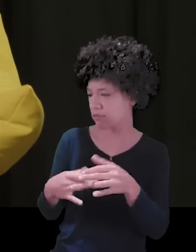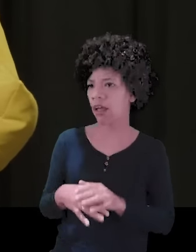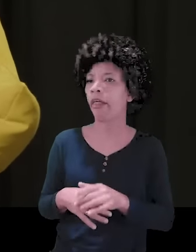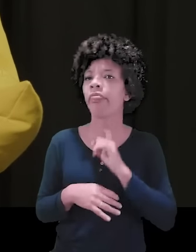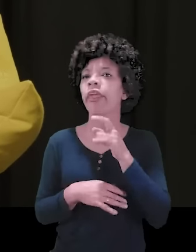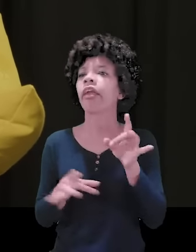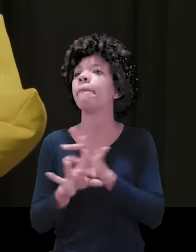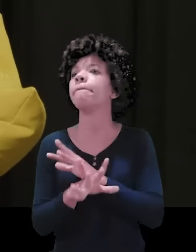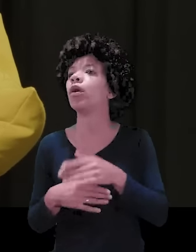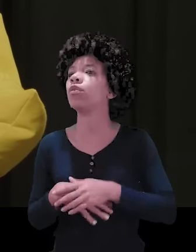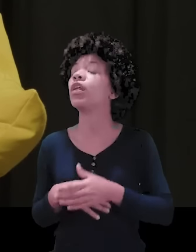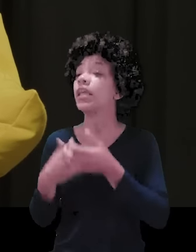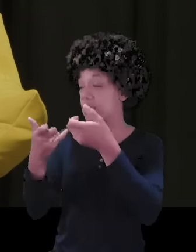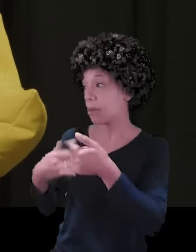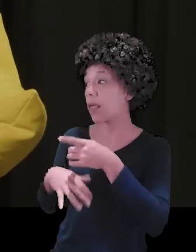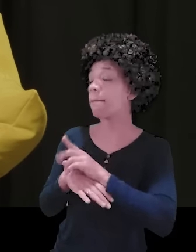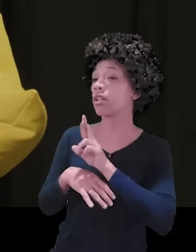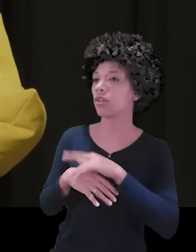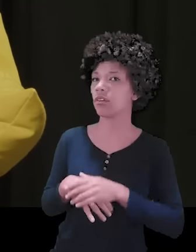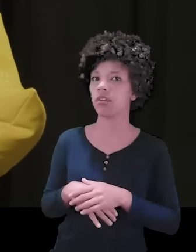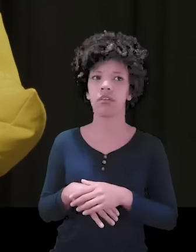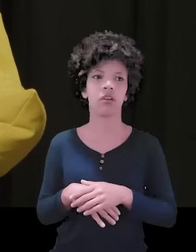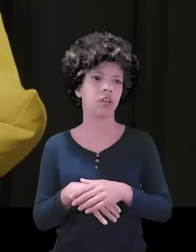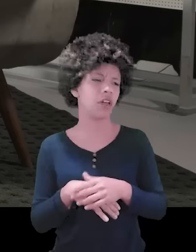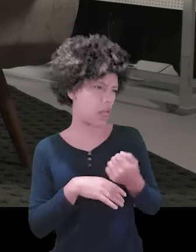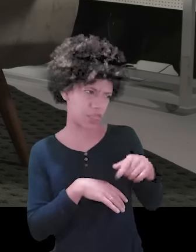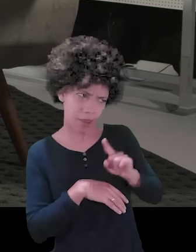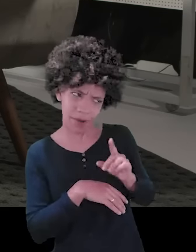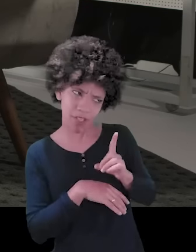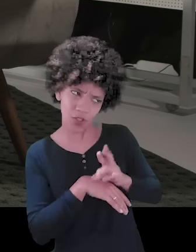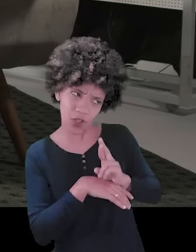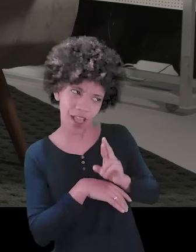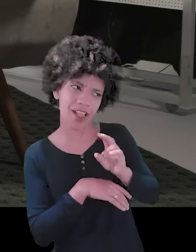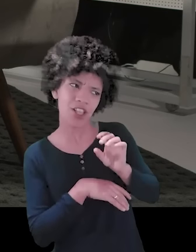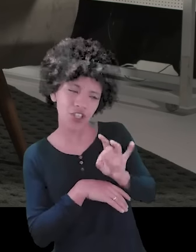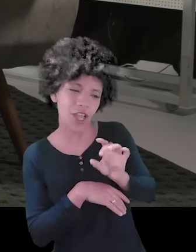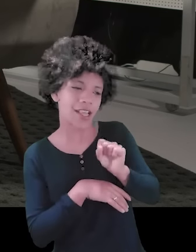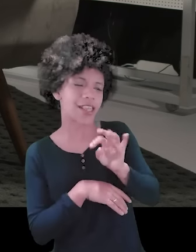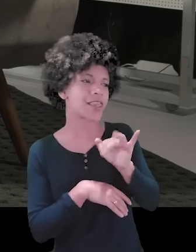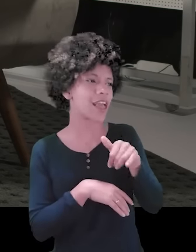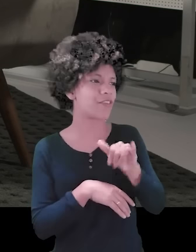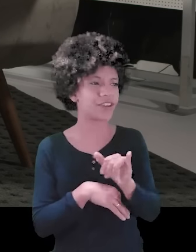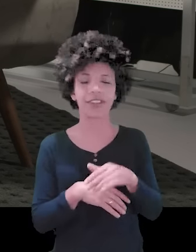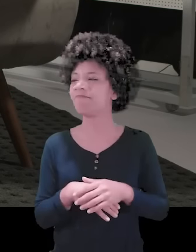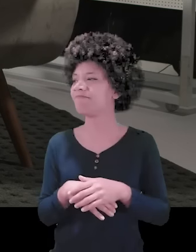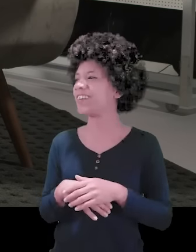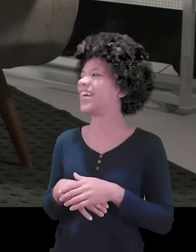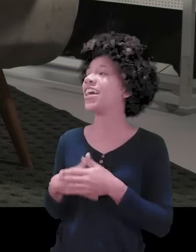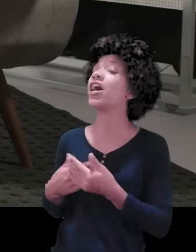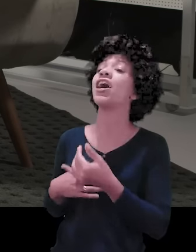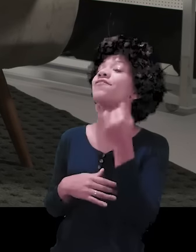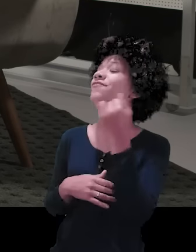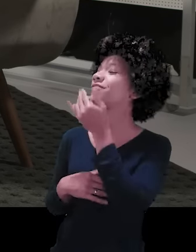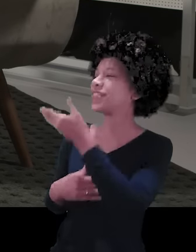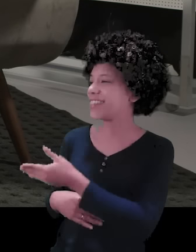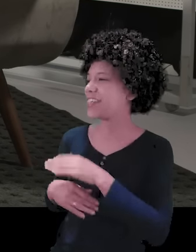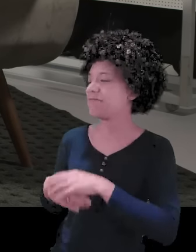nem nem tava preparado conta para Doutora em Puxa mas Doutora não só Stefan luta para mana maluca